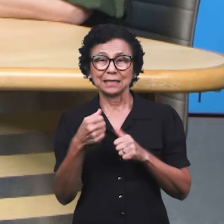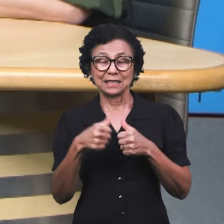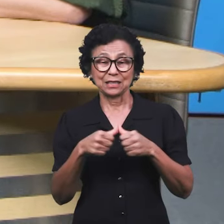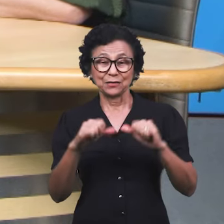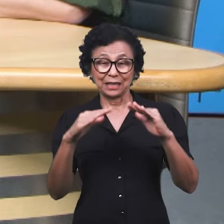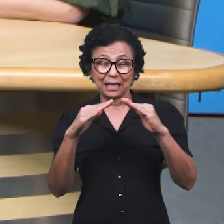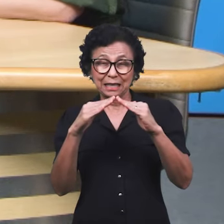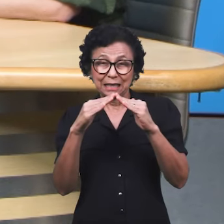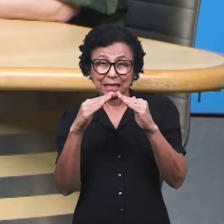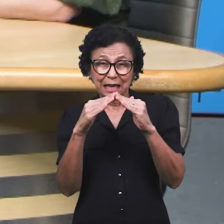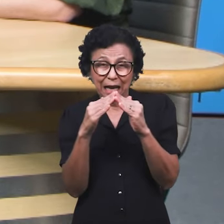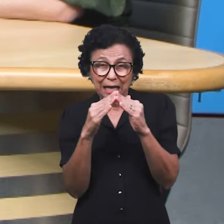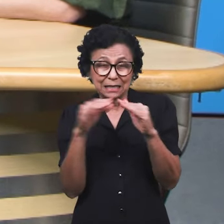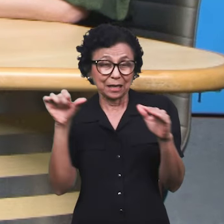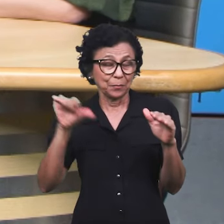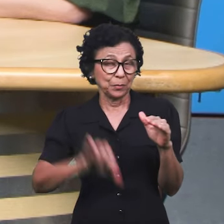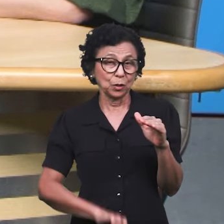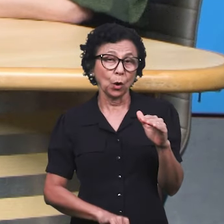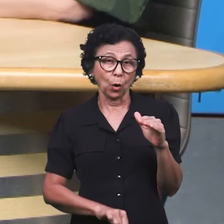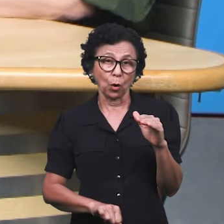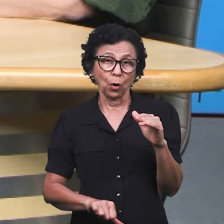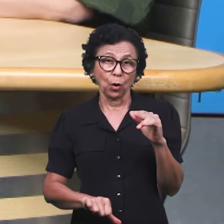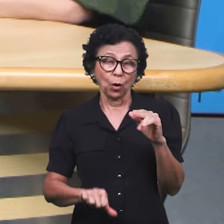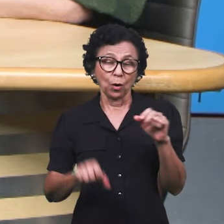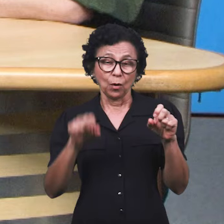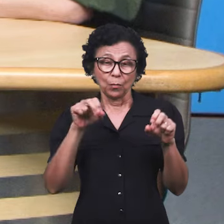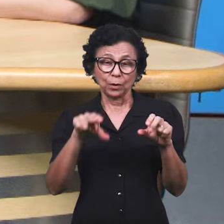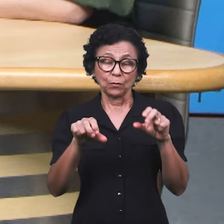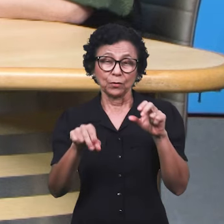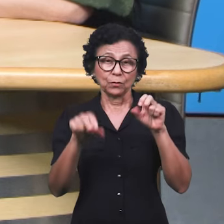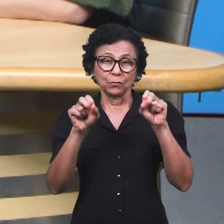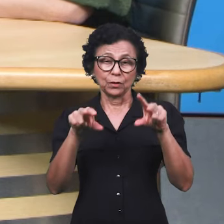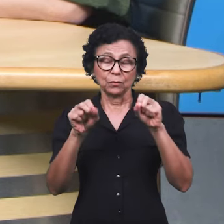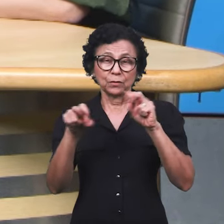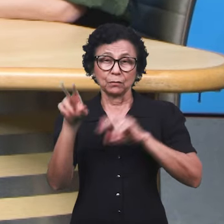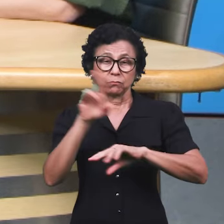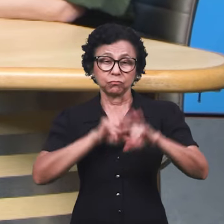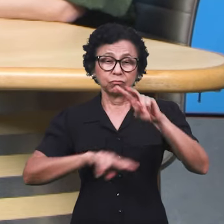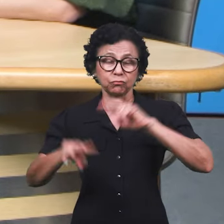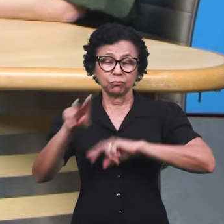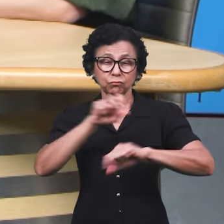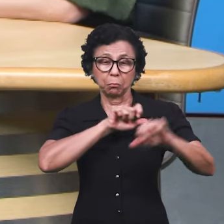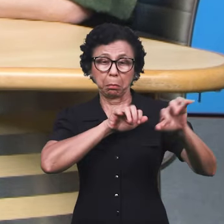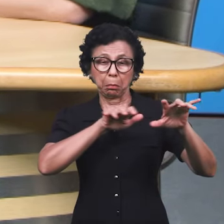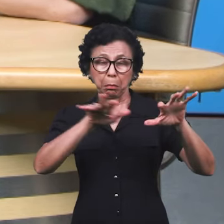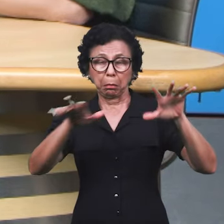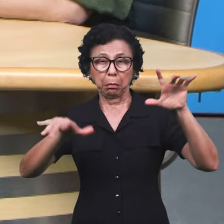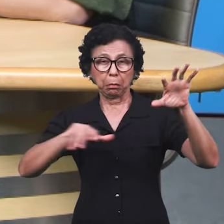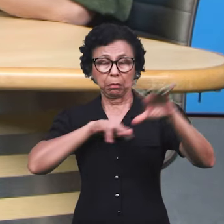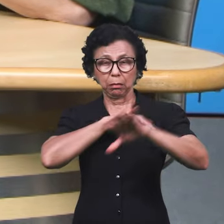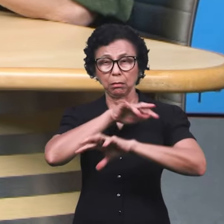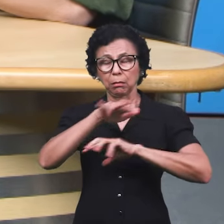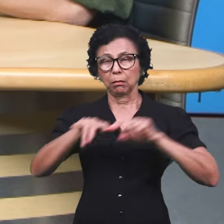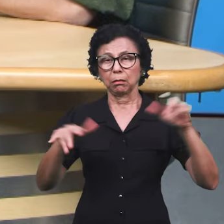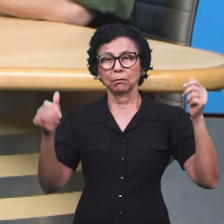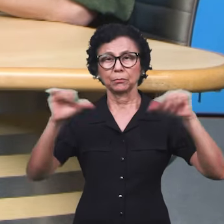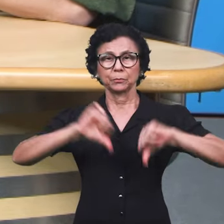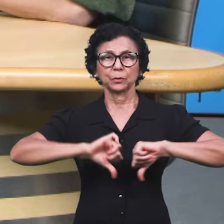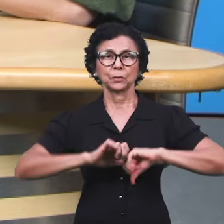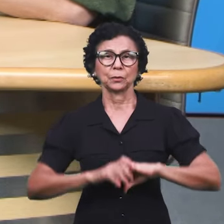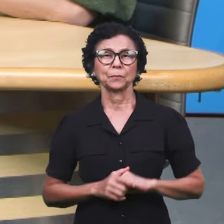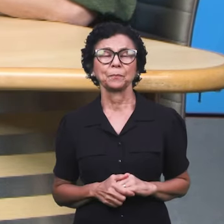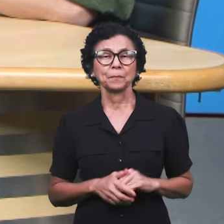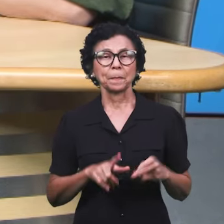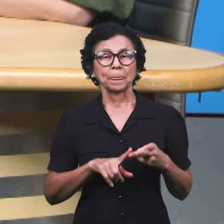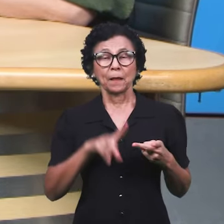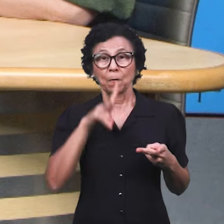é a friagenzinha não é a que friagem vai que causa nem gripe, nem resfriado. Entendi. Então, a gripe, ela é mais forte